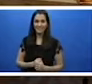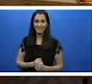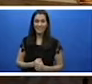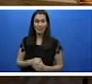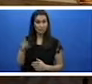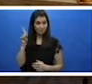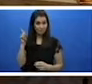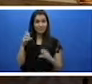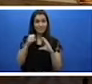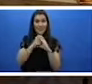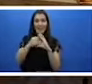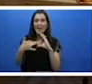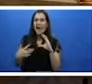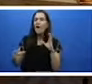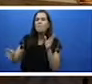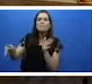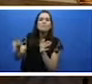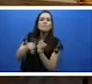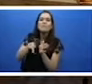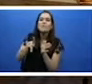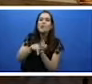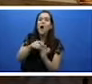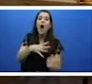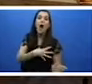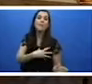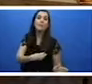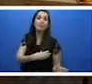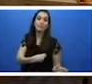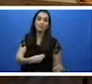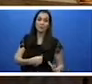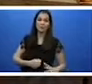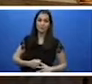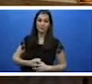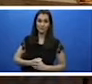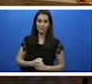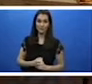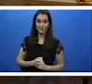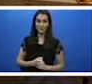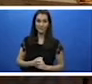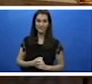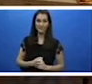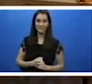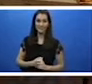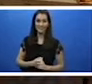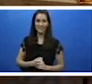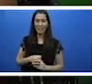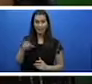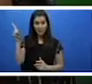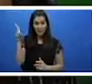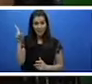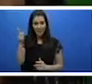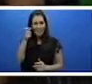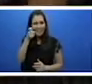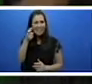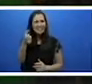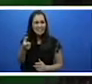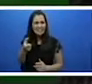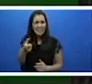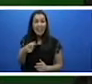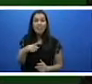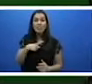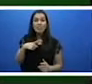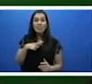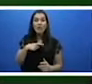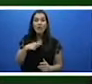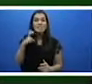característica é própria dos mamíferos, tá? Olha que interessante. Existem mais de